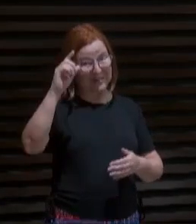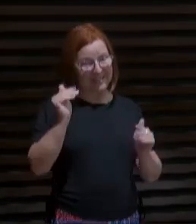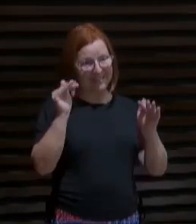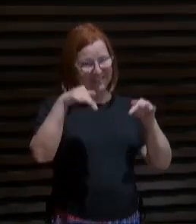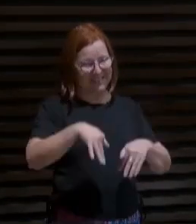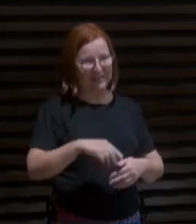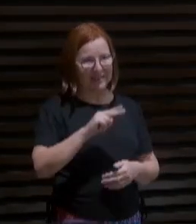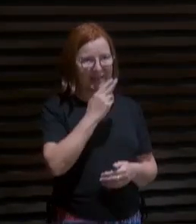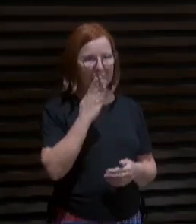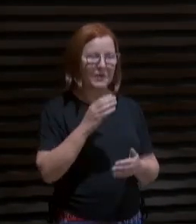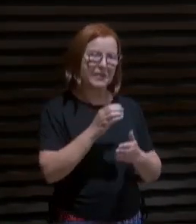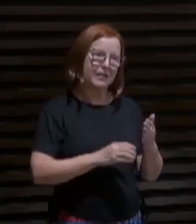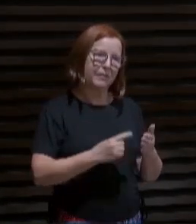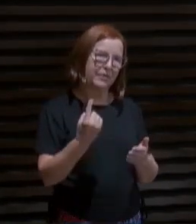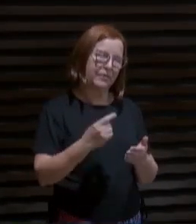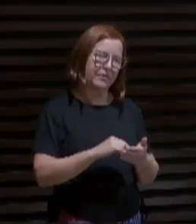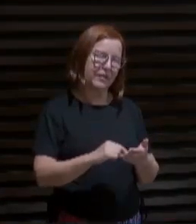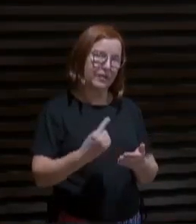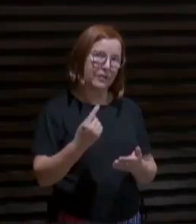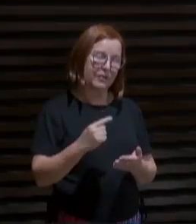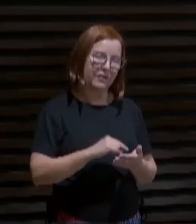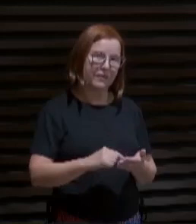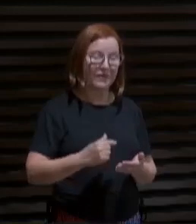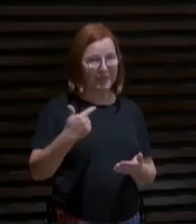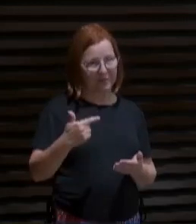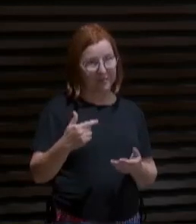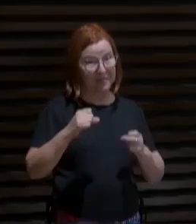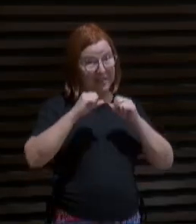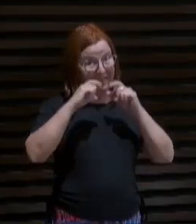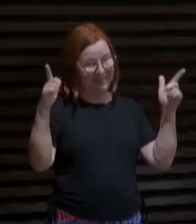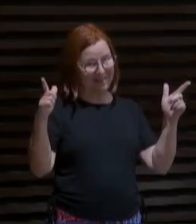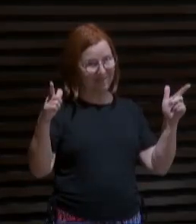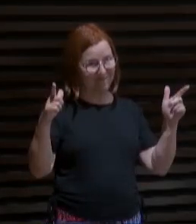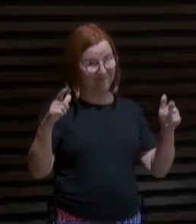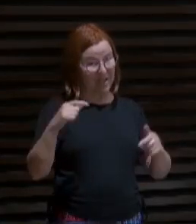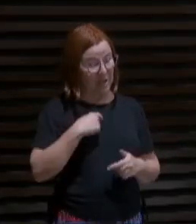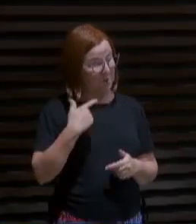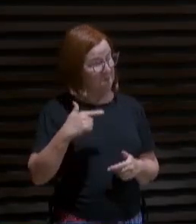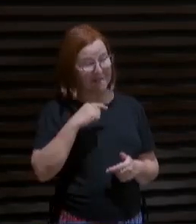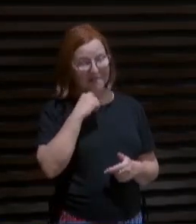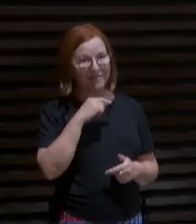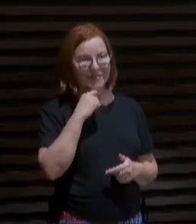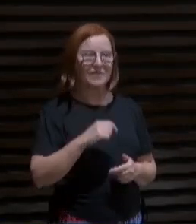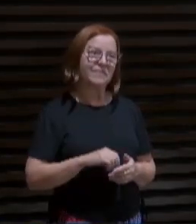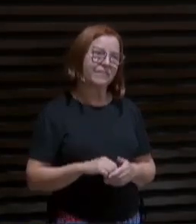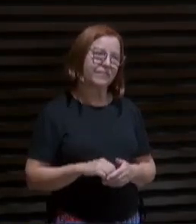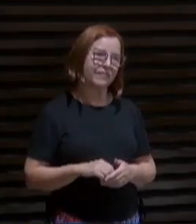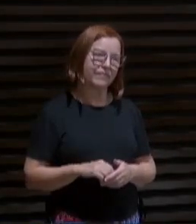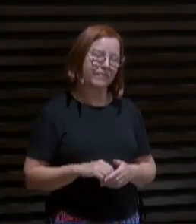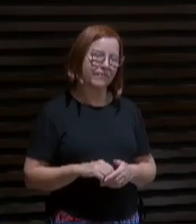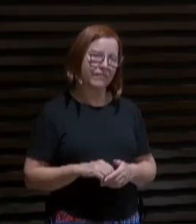Hebreus capítulo 1, verso 1 e 2, claramente, eu não tenho dúvida disso. Hebreus 1